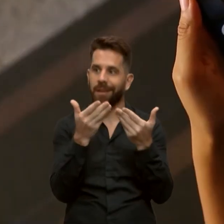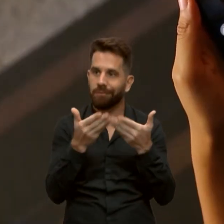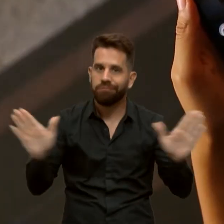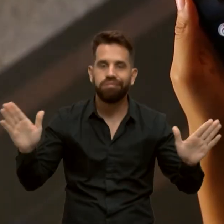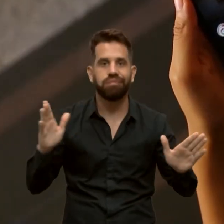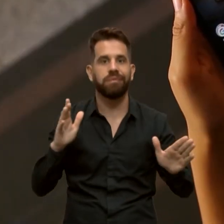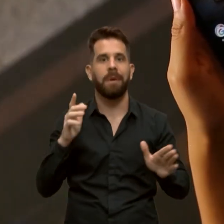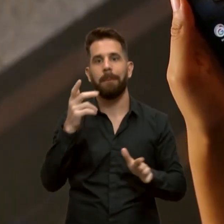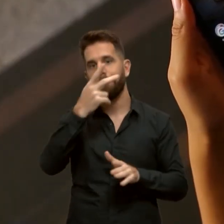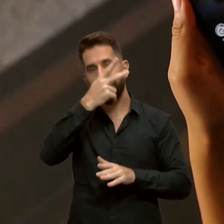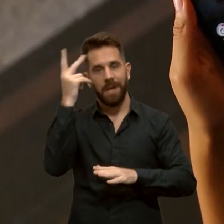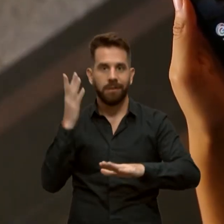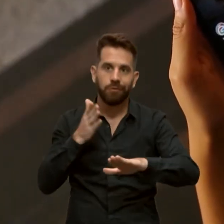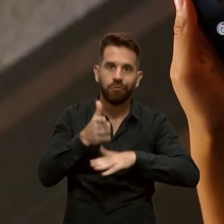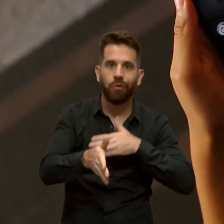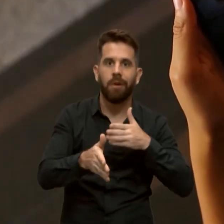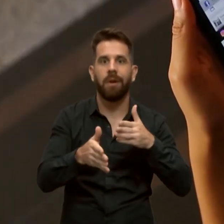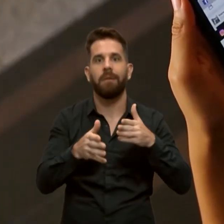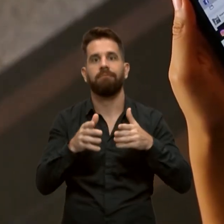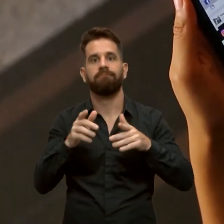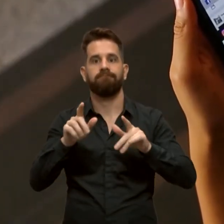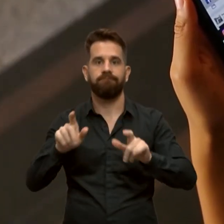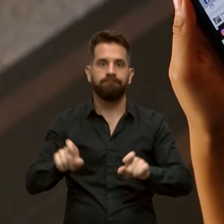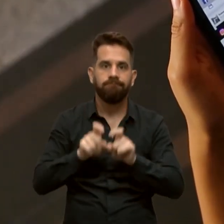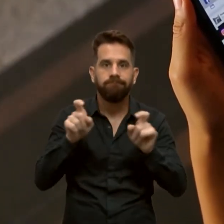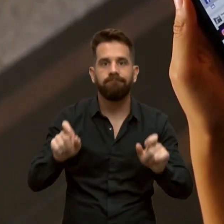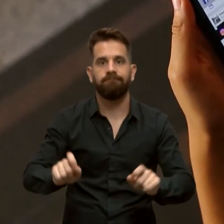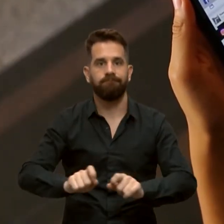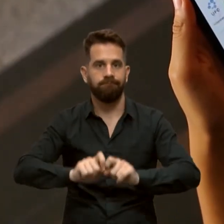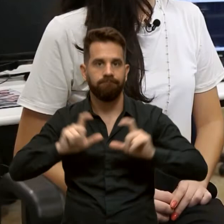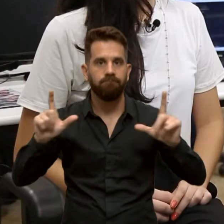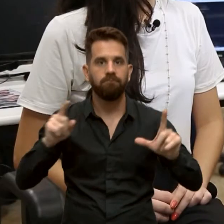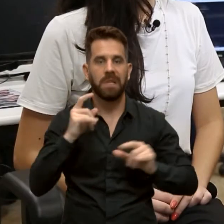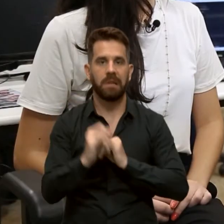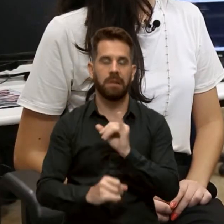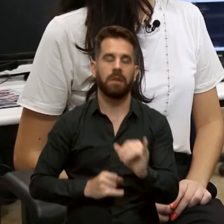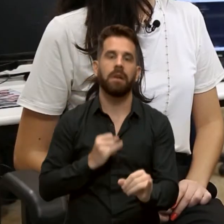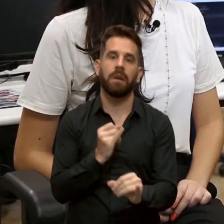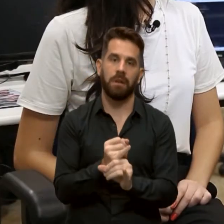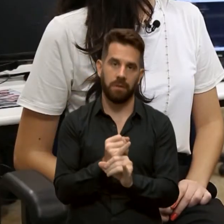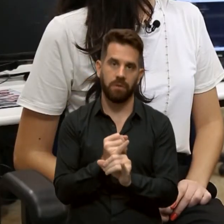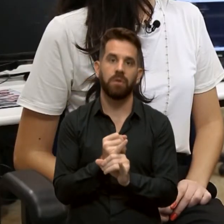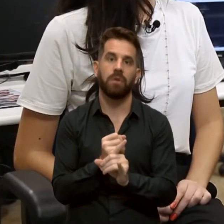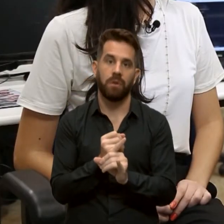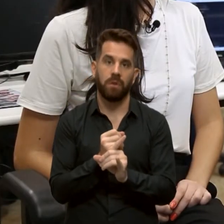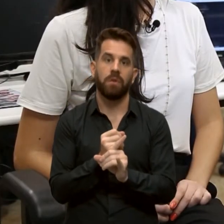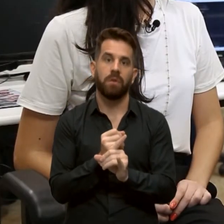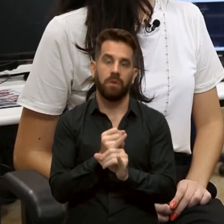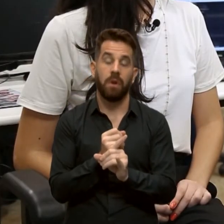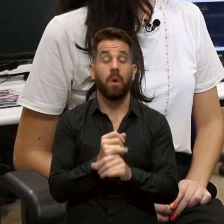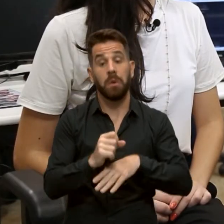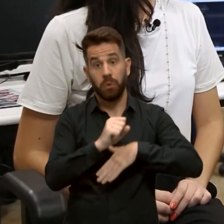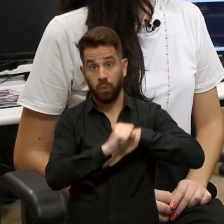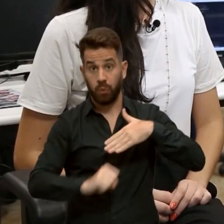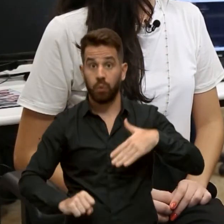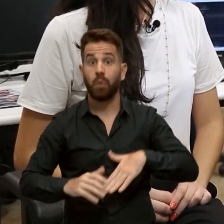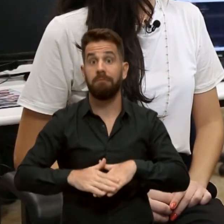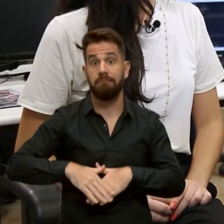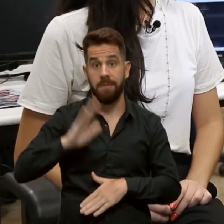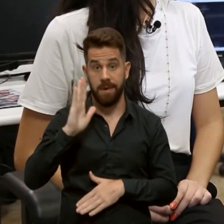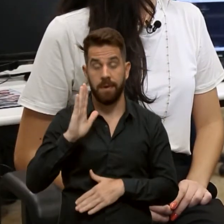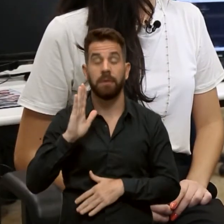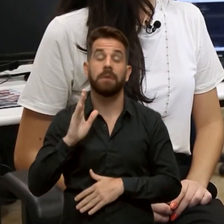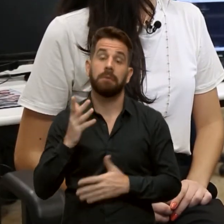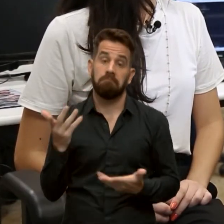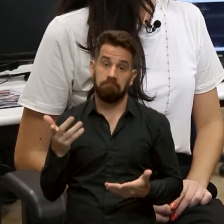sul e sudeste, né, tendem a ter mais acesso à internet do que as regiões nordeste. Então, isso também pode ser uma explicação de por